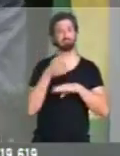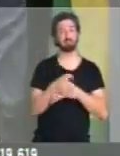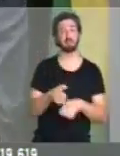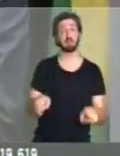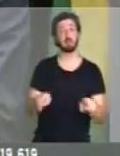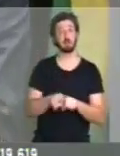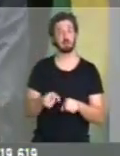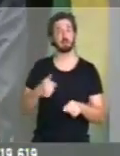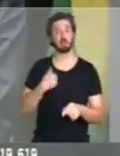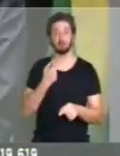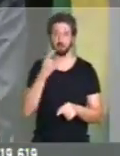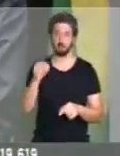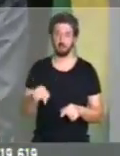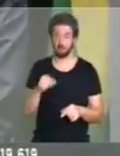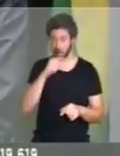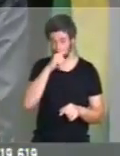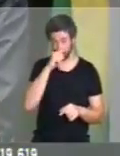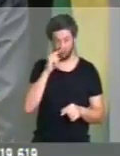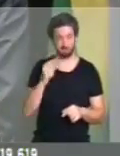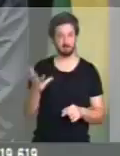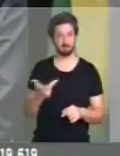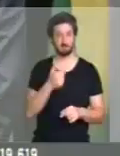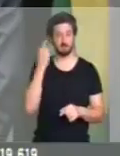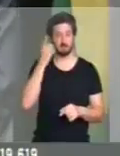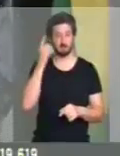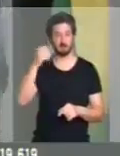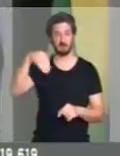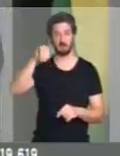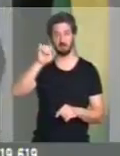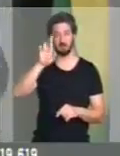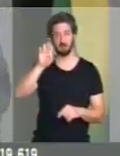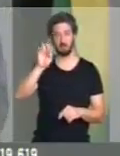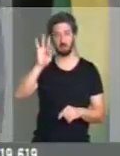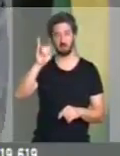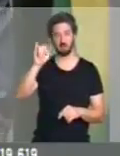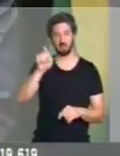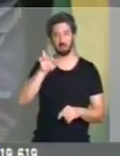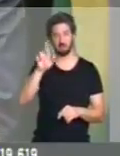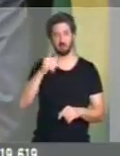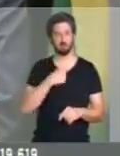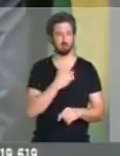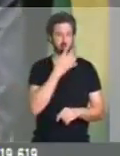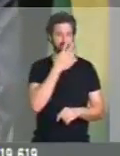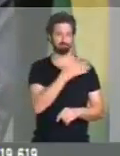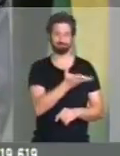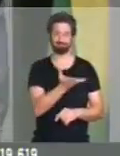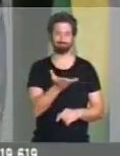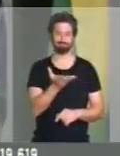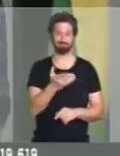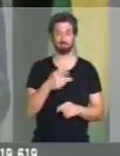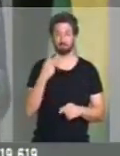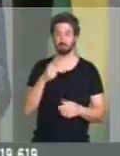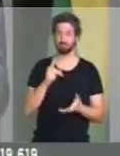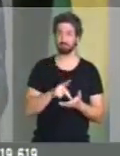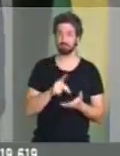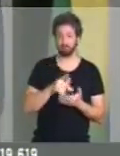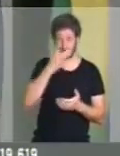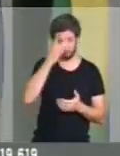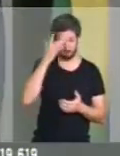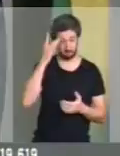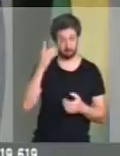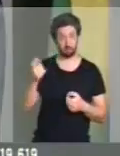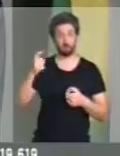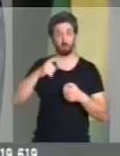quero também fazer eco à voz do nobre deputado Miro Teixeira, que eu admiro muito, e dizer que, de fato, as pessoas